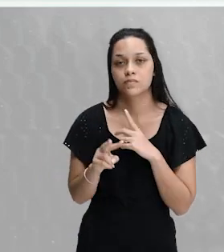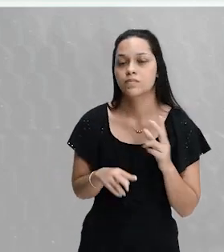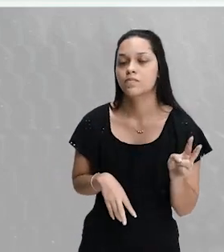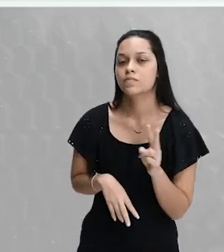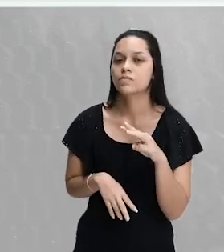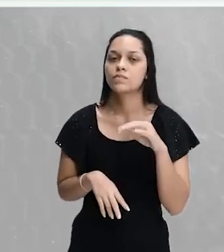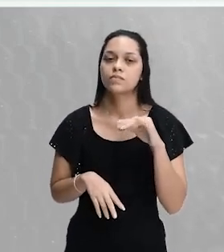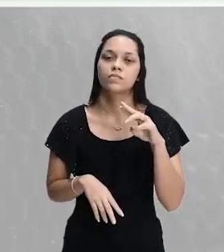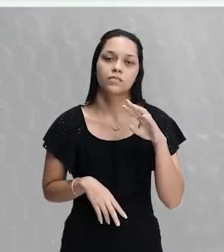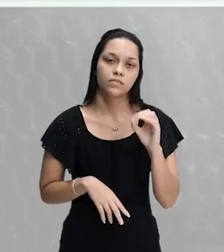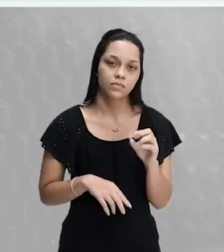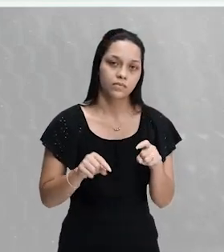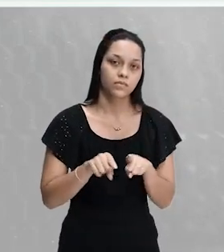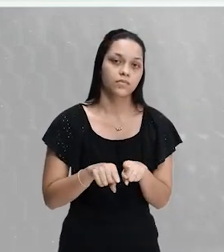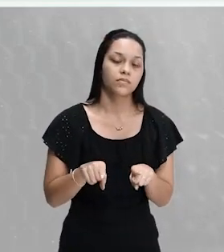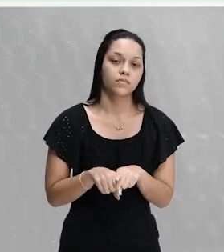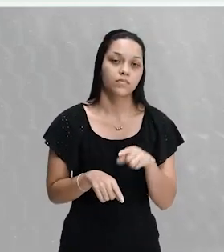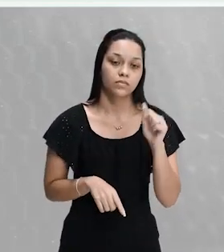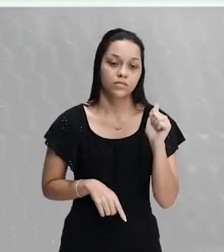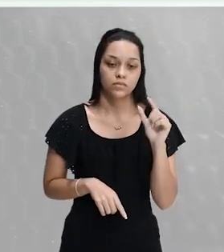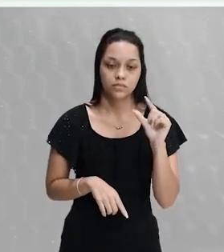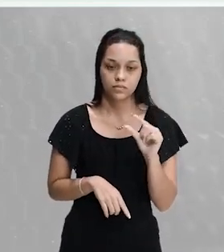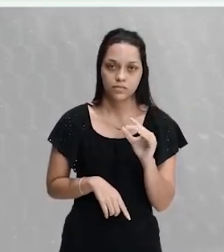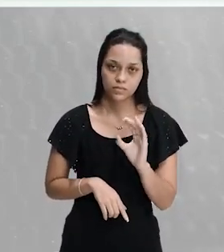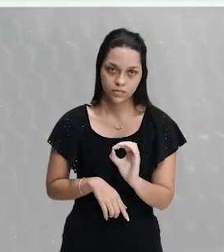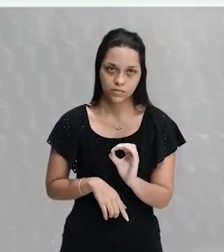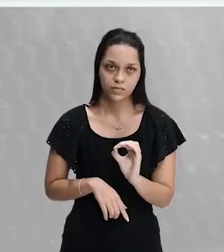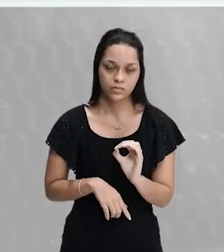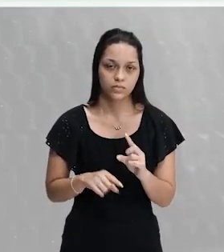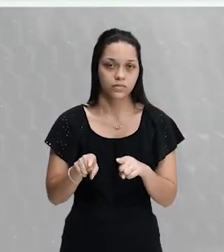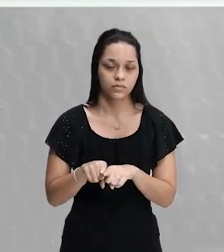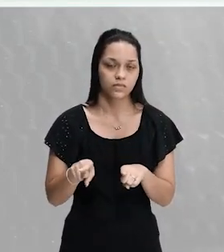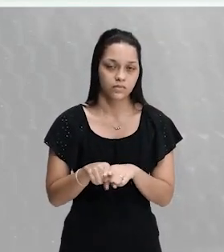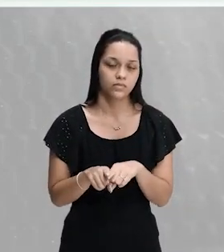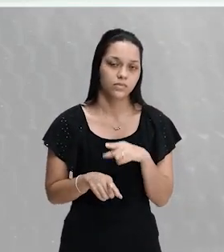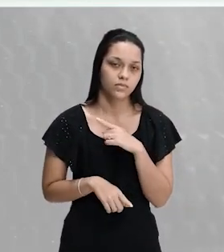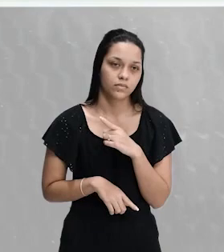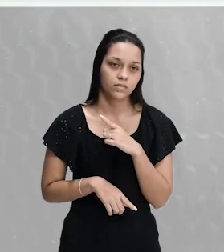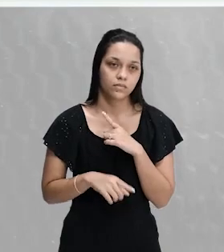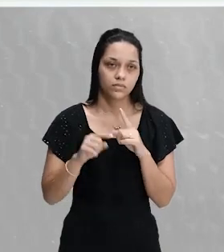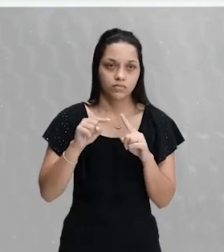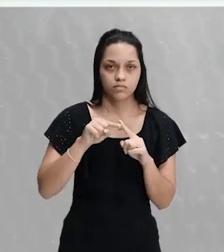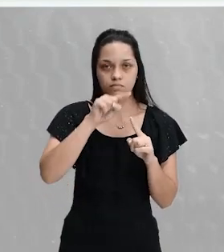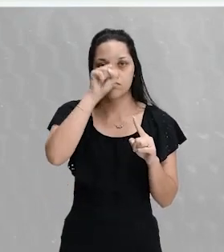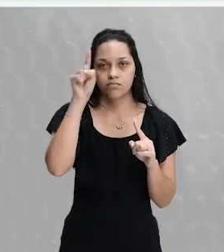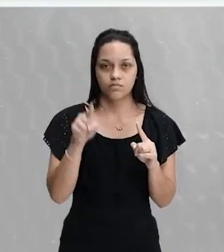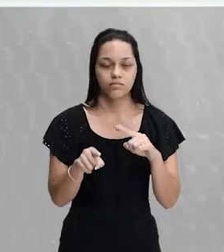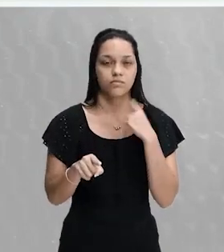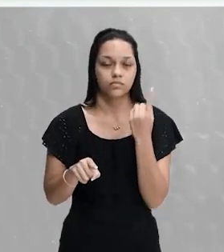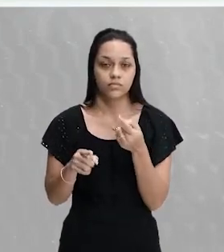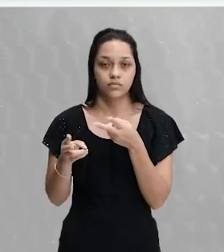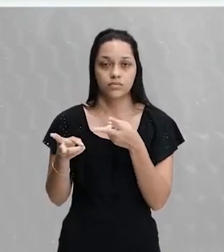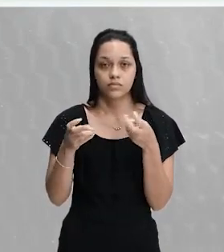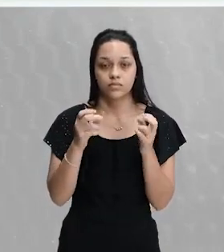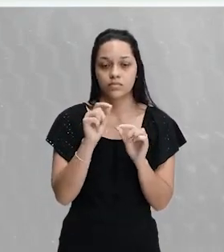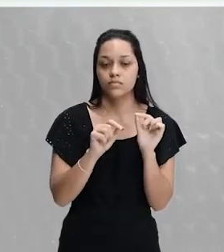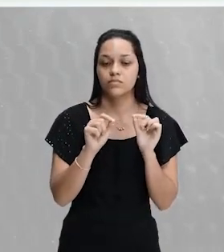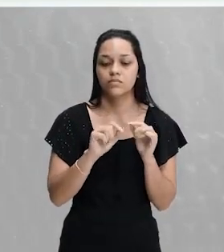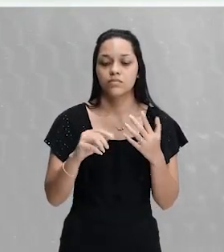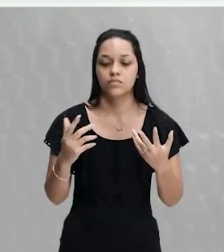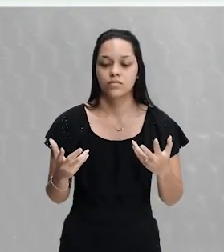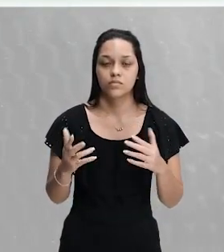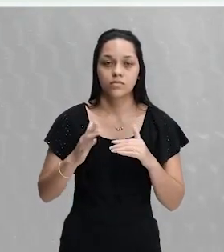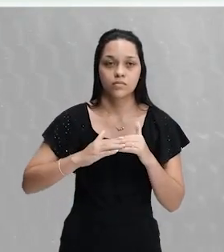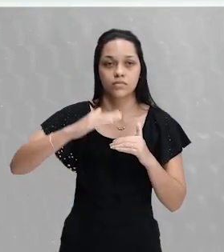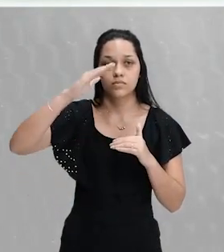mínimo. Já quando A é menor do que zero e a concavidade está para baixo, a gente percebe que esse ponto aqui